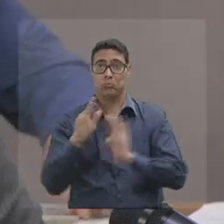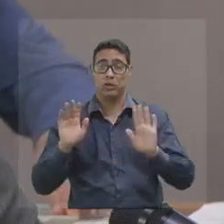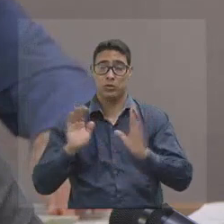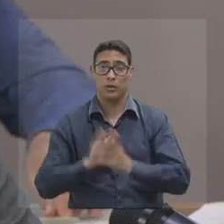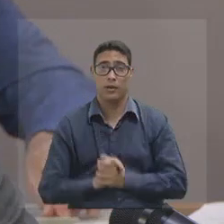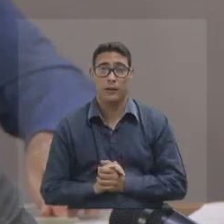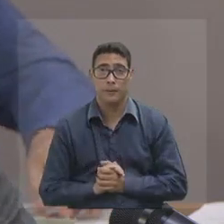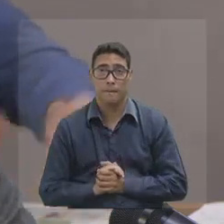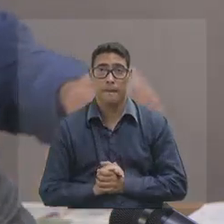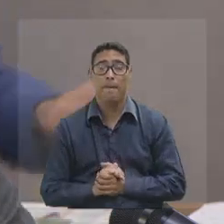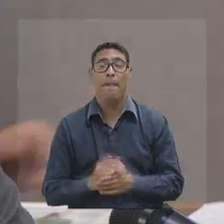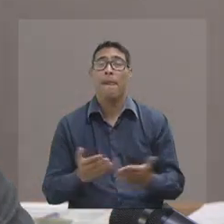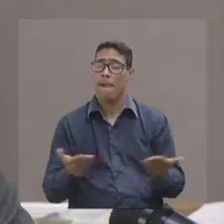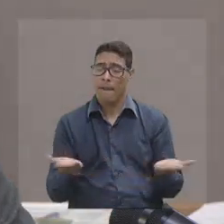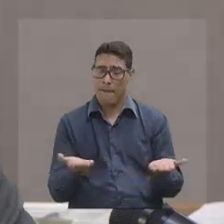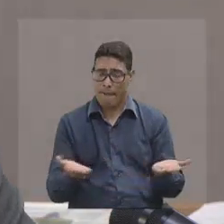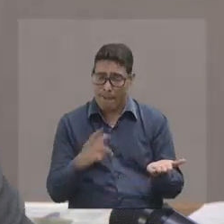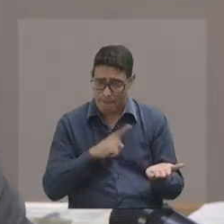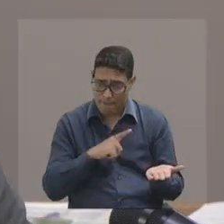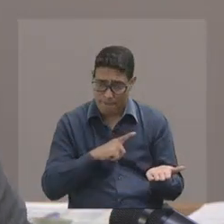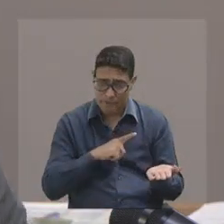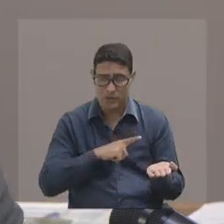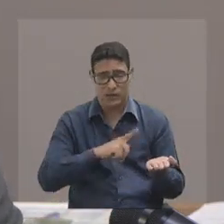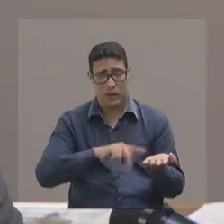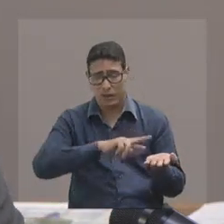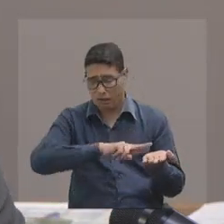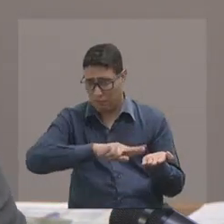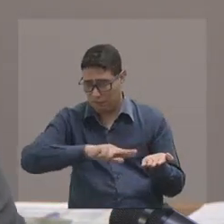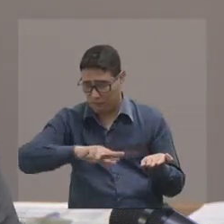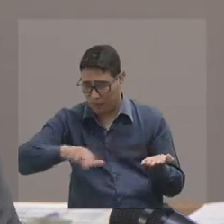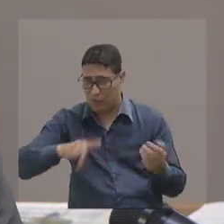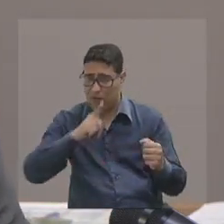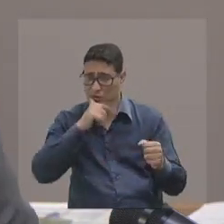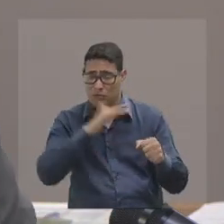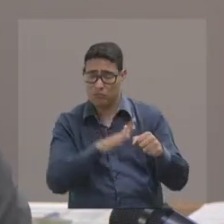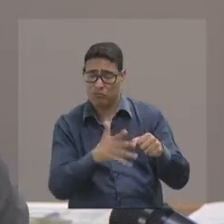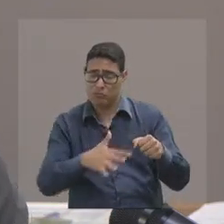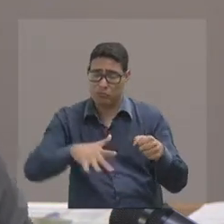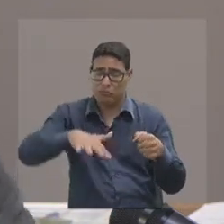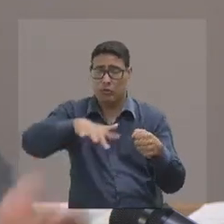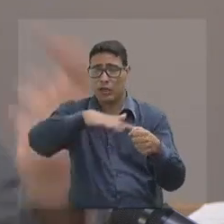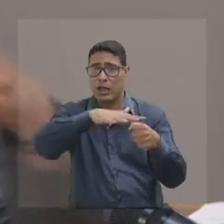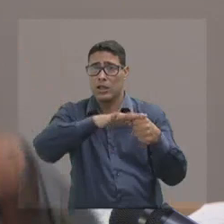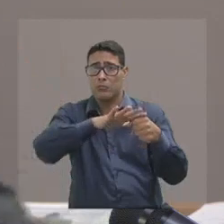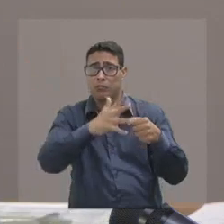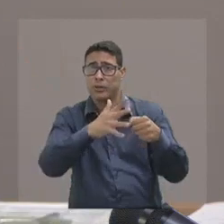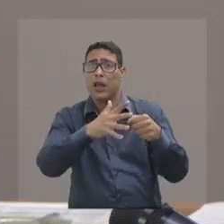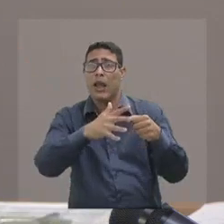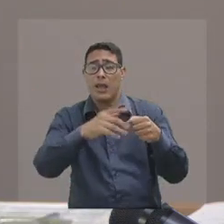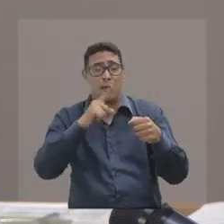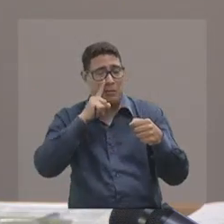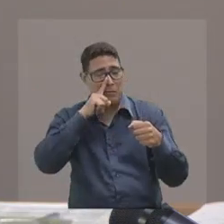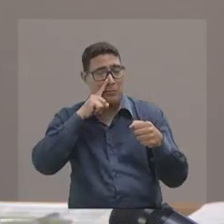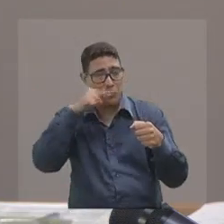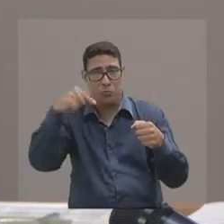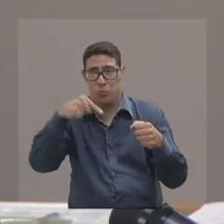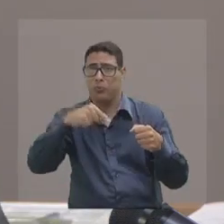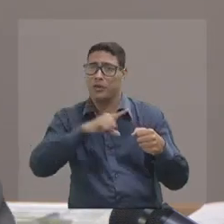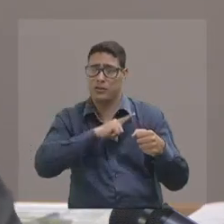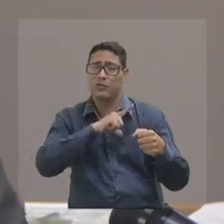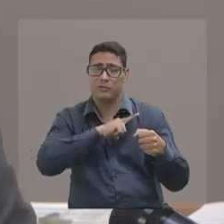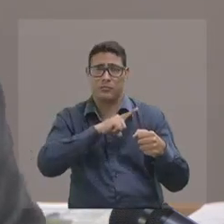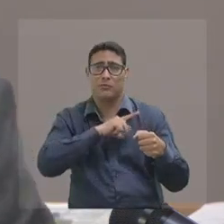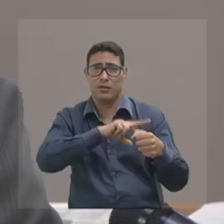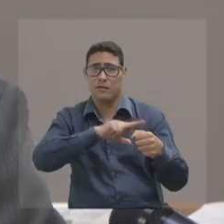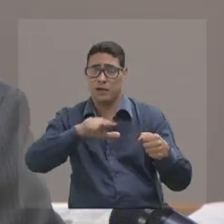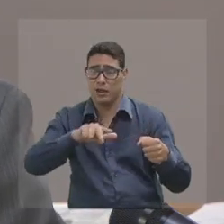nós temos hoje várias barragens complexas como eu trouxe aqui nessa comissão e Nós